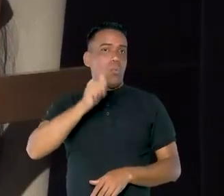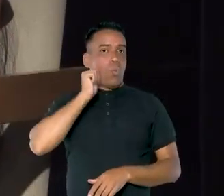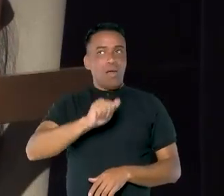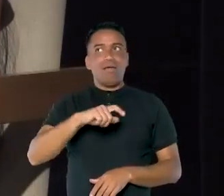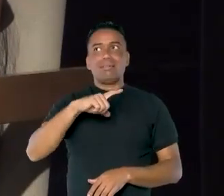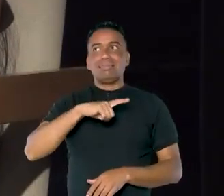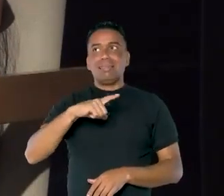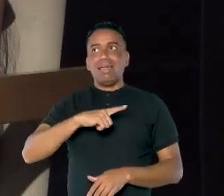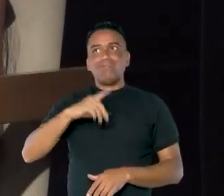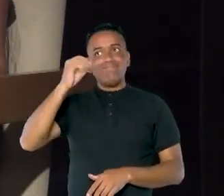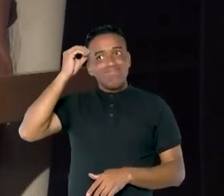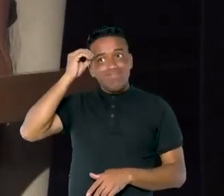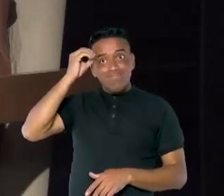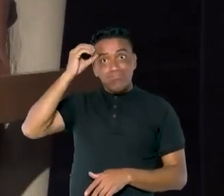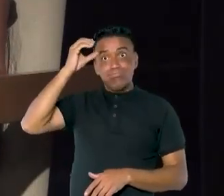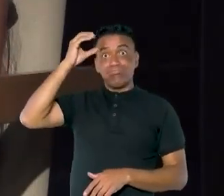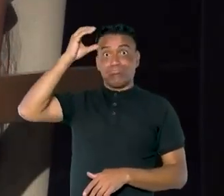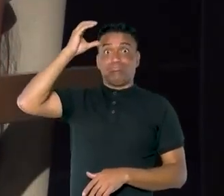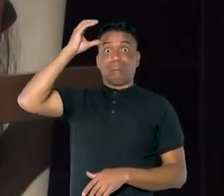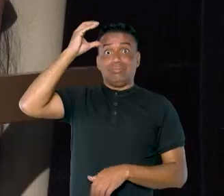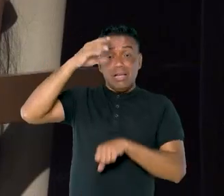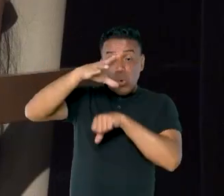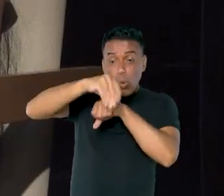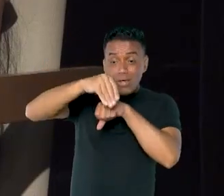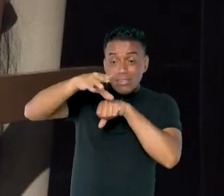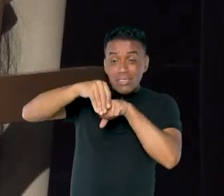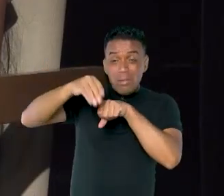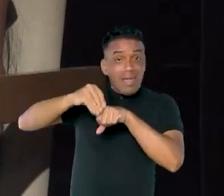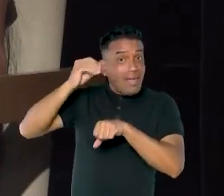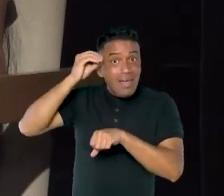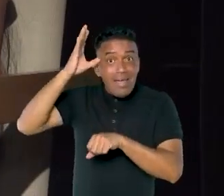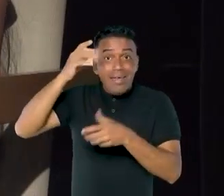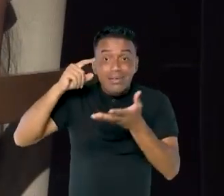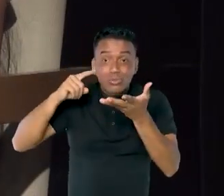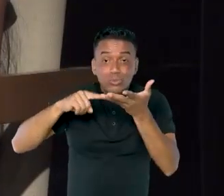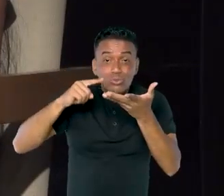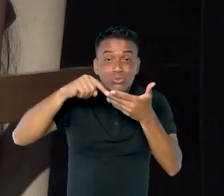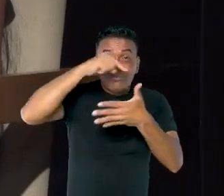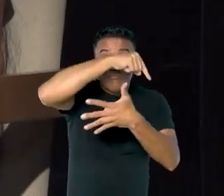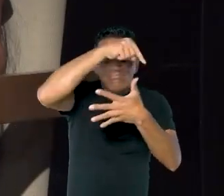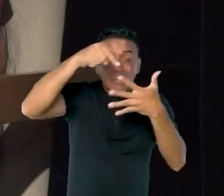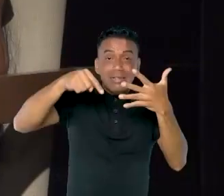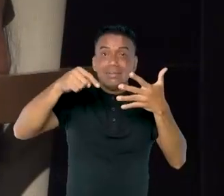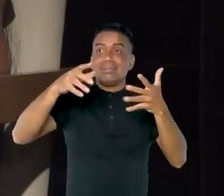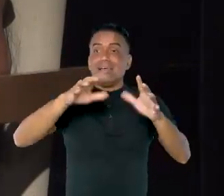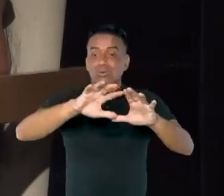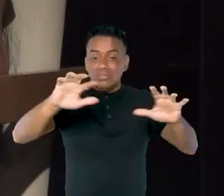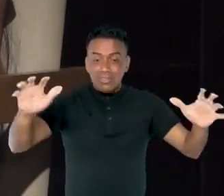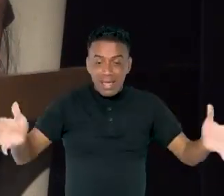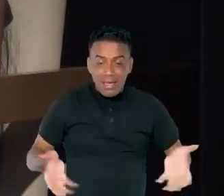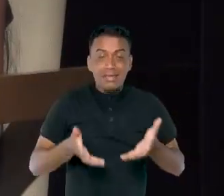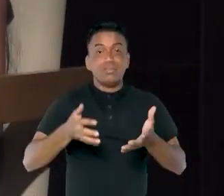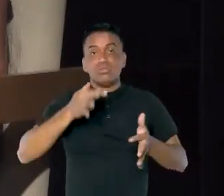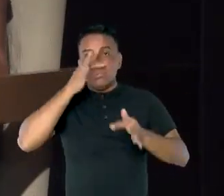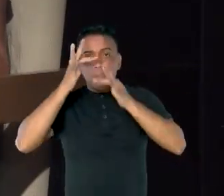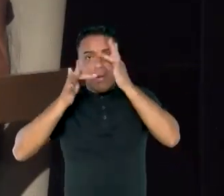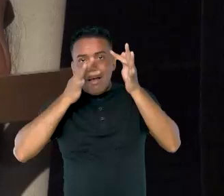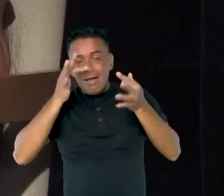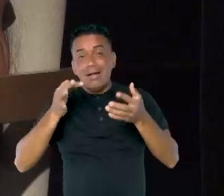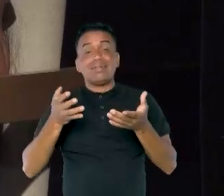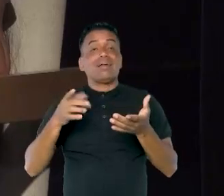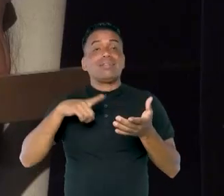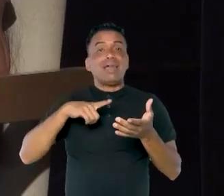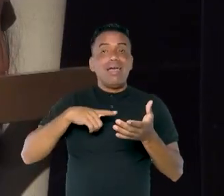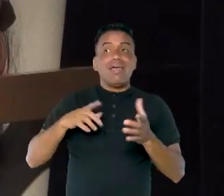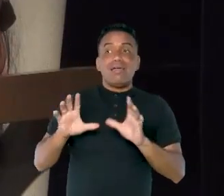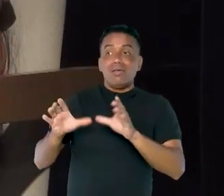de conhecimento. Nossos cestos de conhecimento são diversos. Tem o cesto das plantas, tem os cestos das sementes, tem